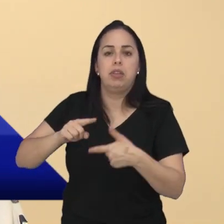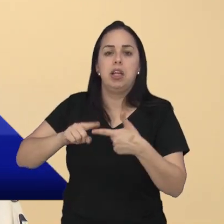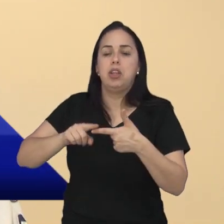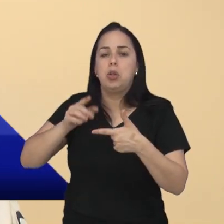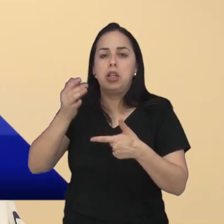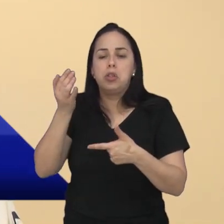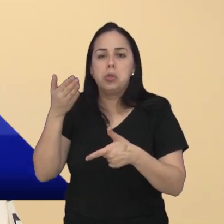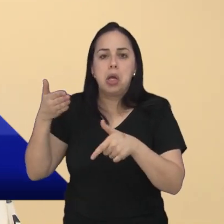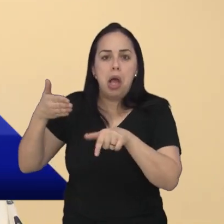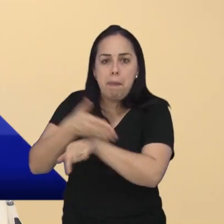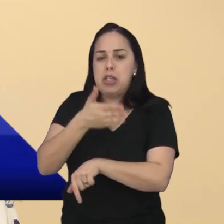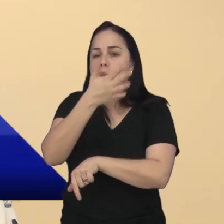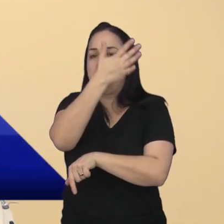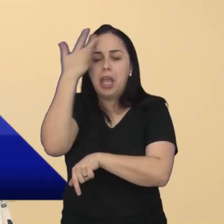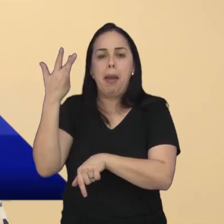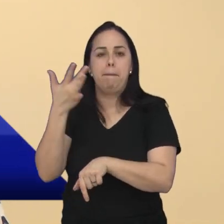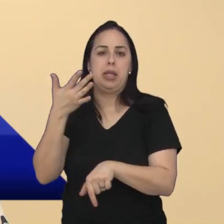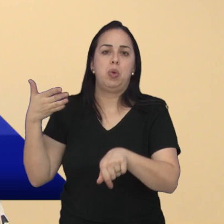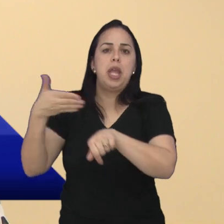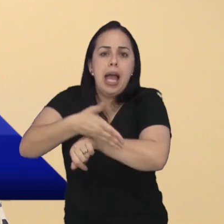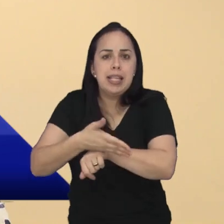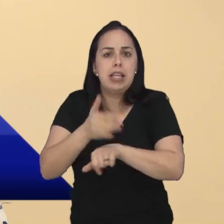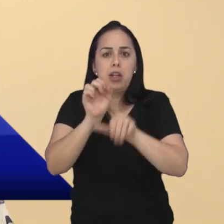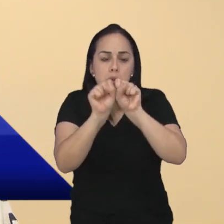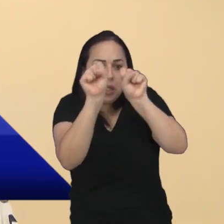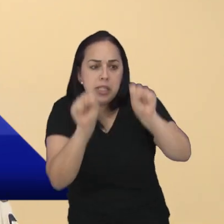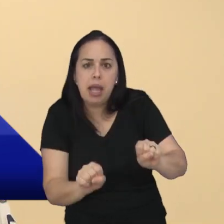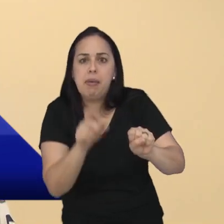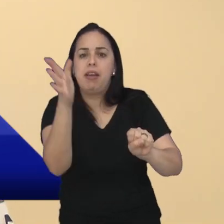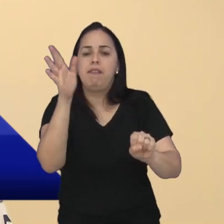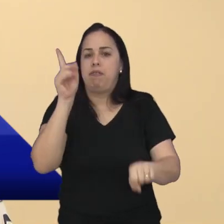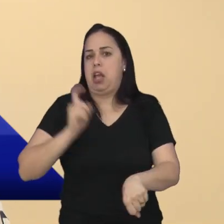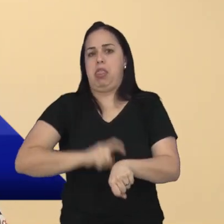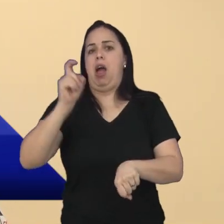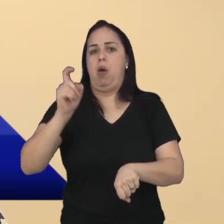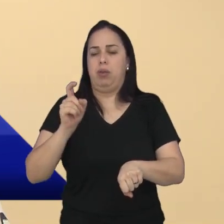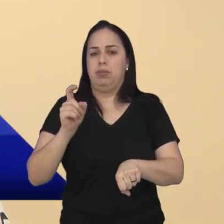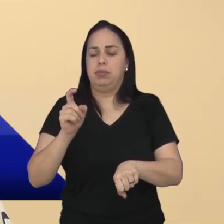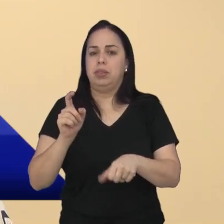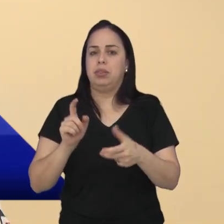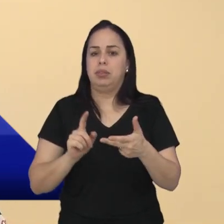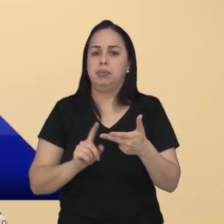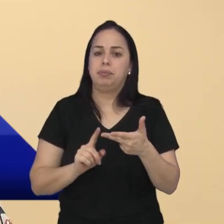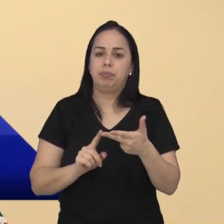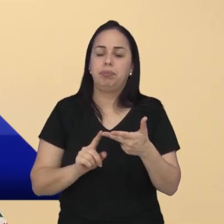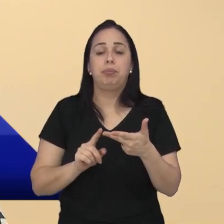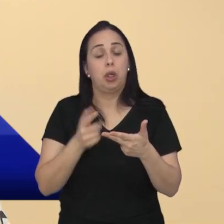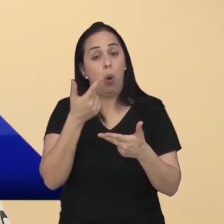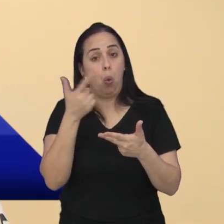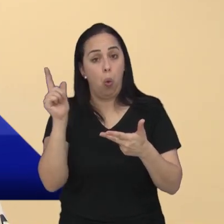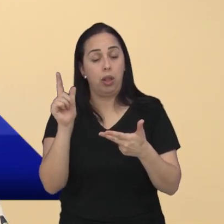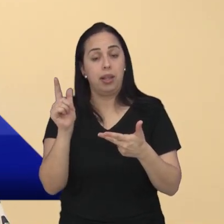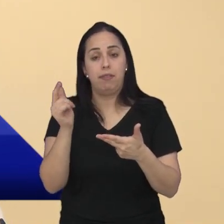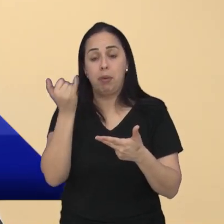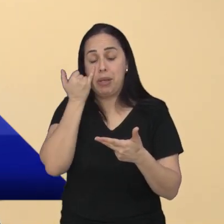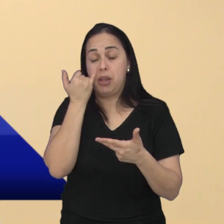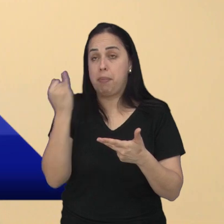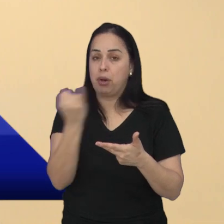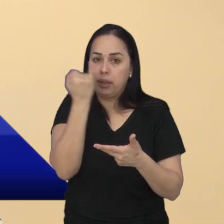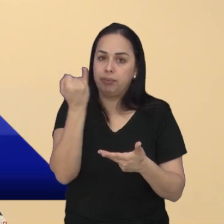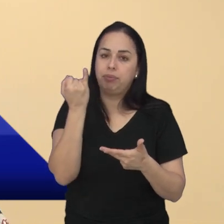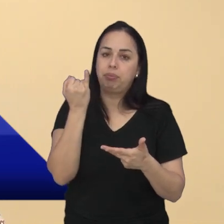isso, né? Do registro em cartório dessa vontade pessoal e depois compartilhada com a família para não ter nenhuma surpresa no futuro. Para